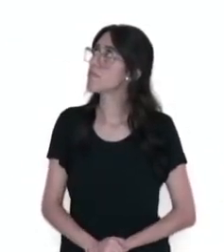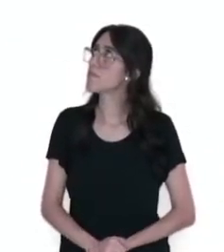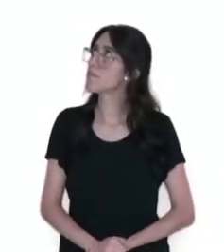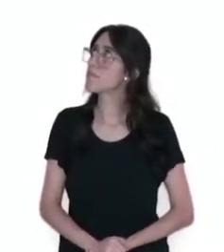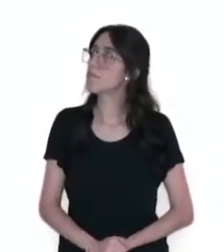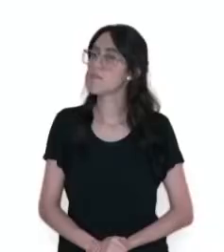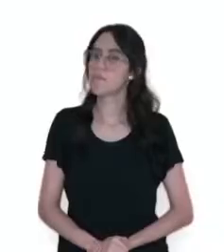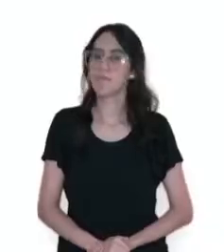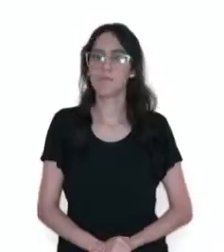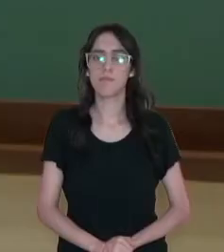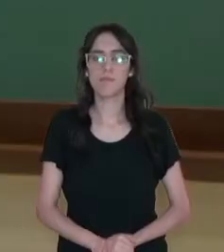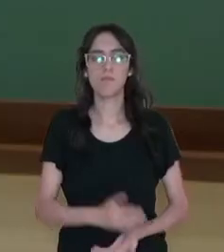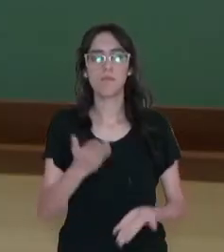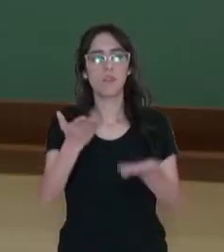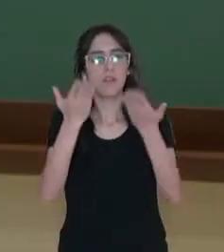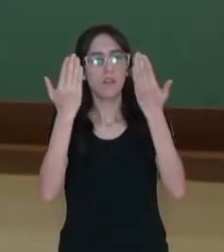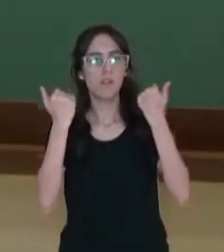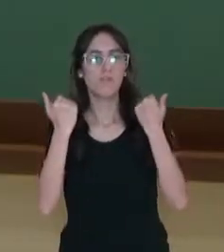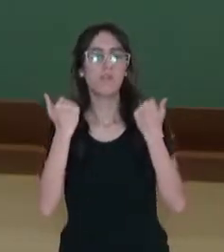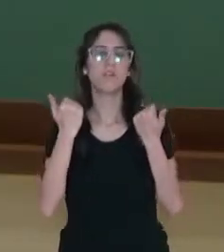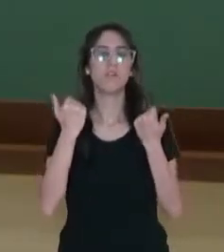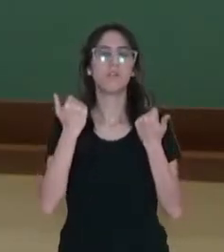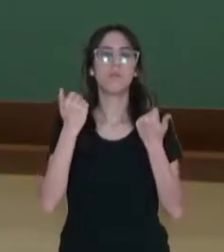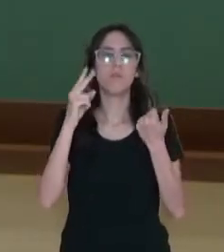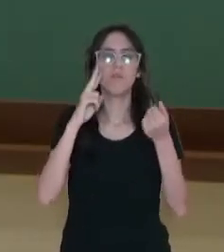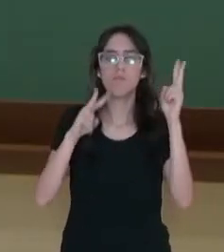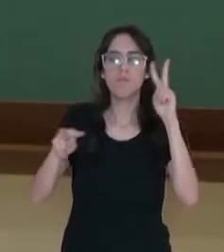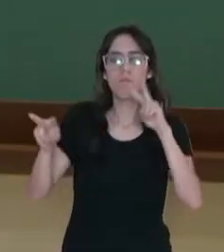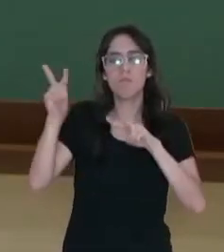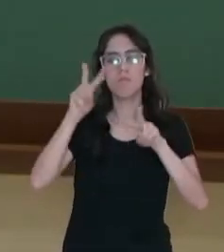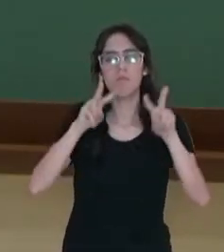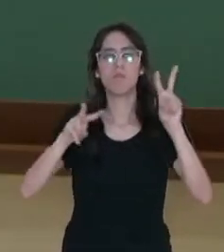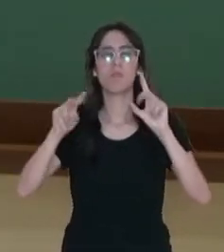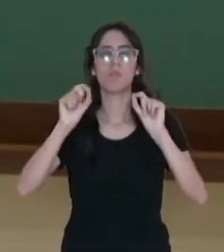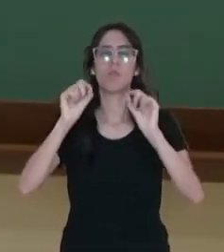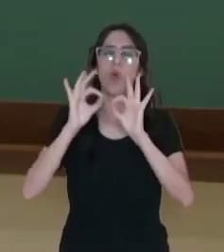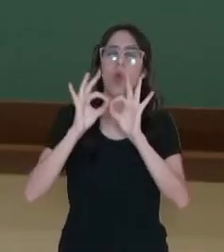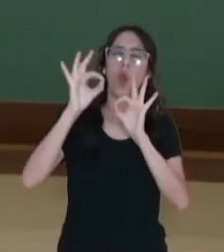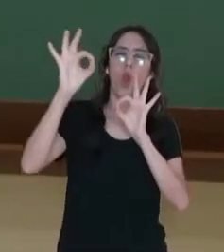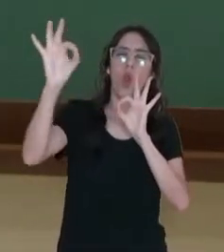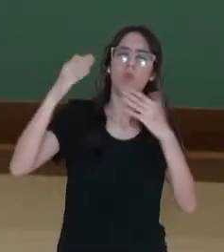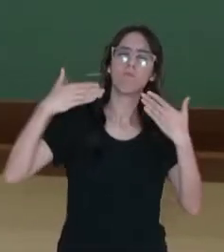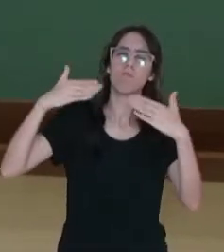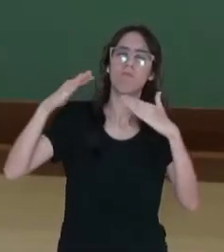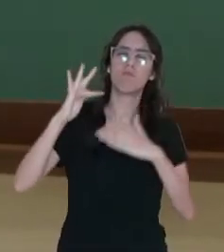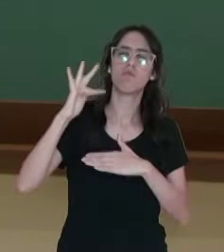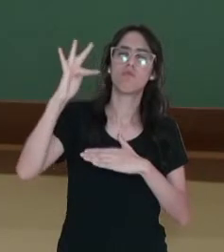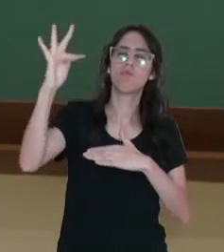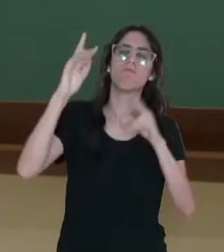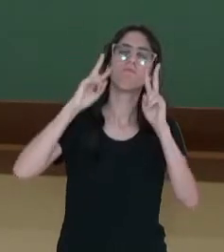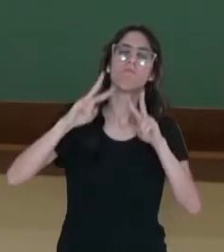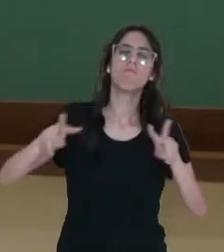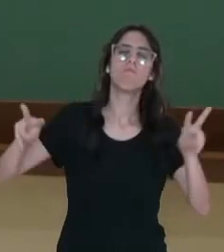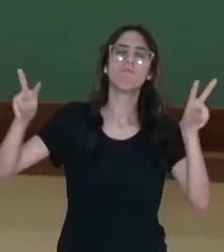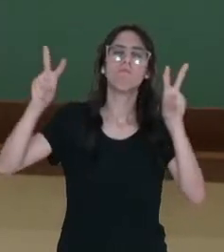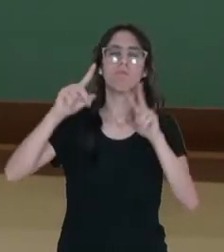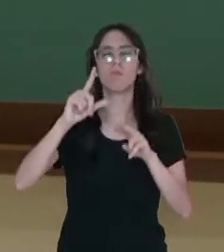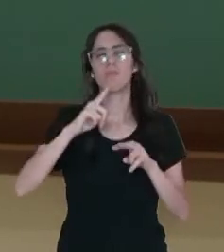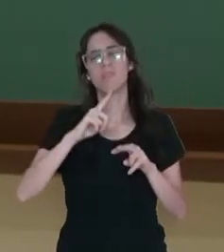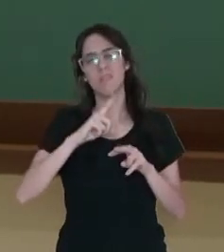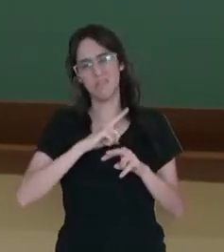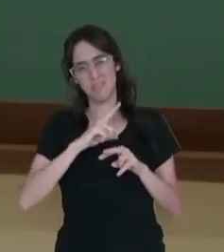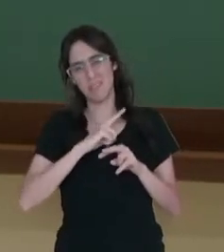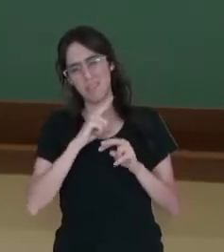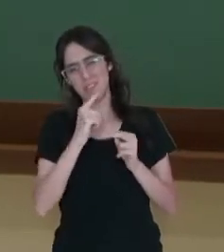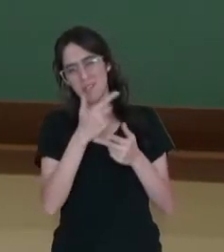infamia. Vamos olhar, observar, ver mais longe, mais distante dessas coisas